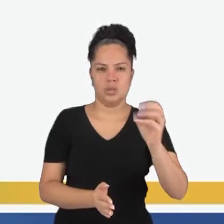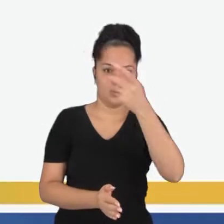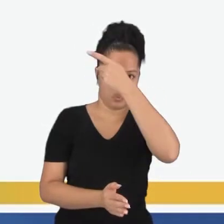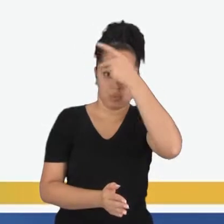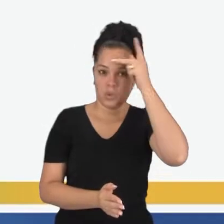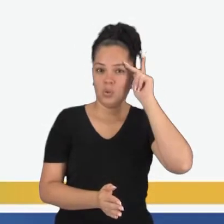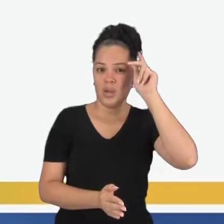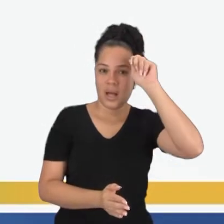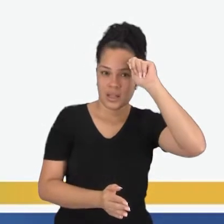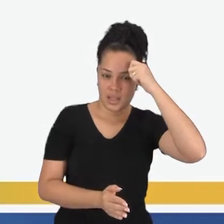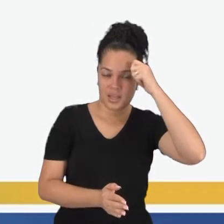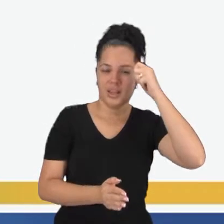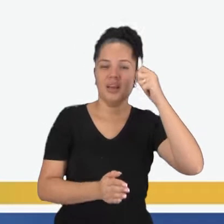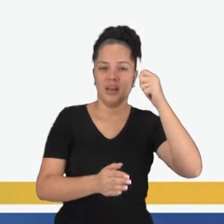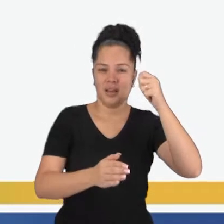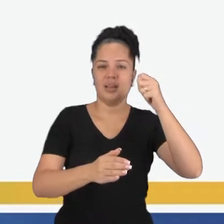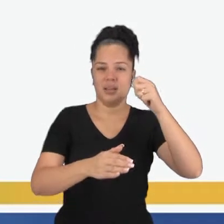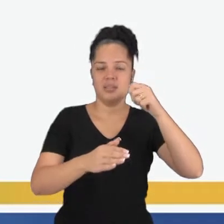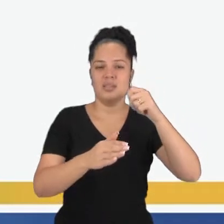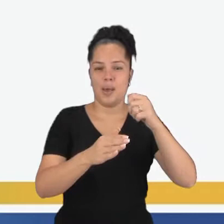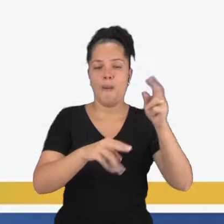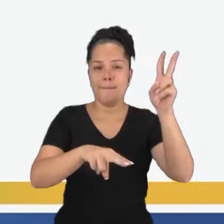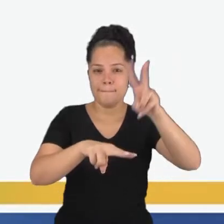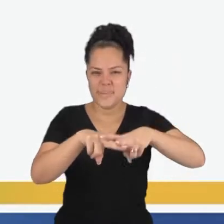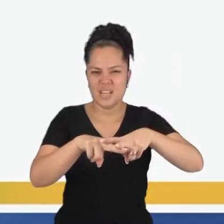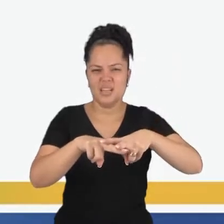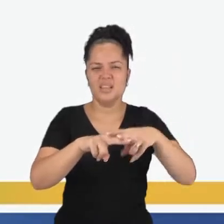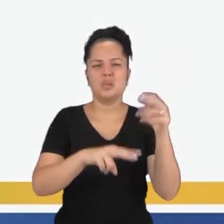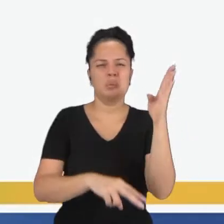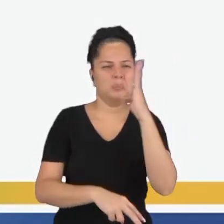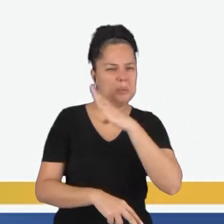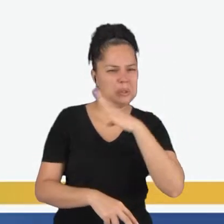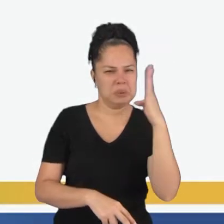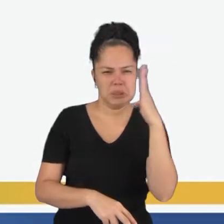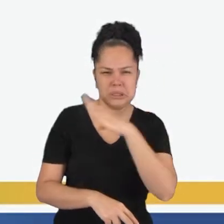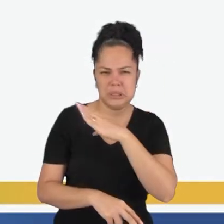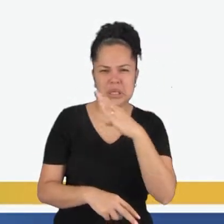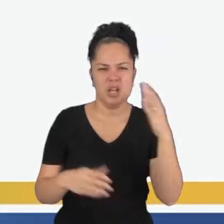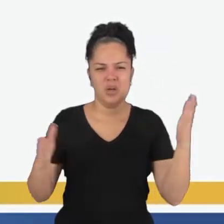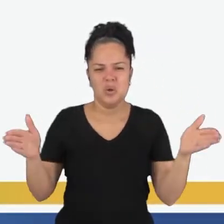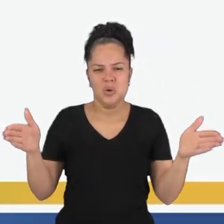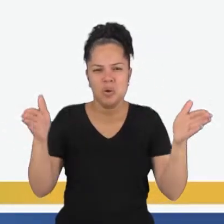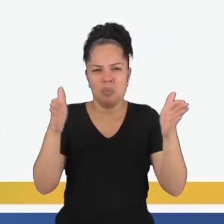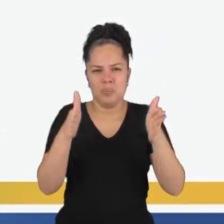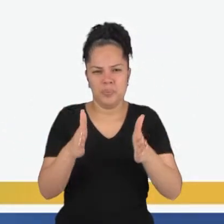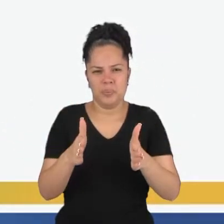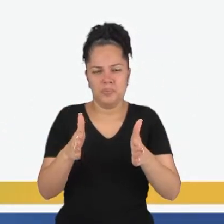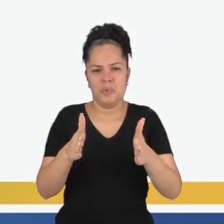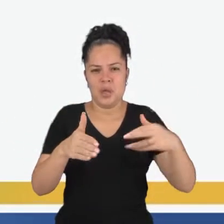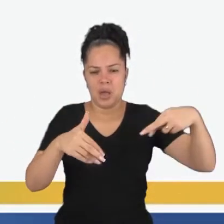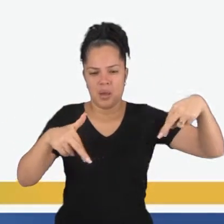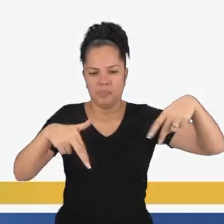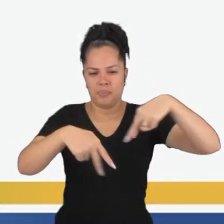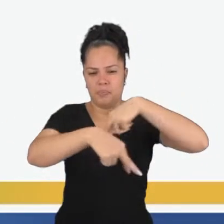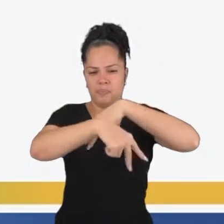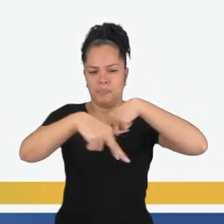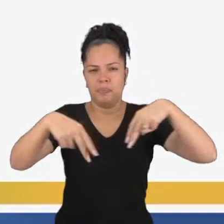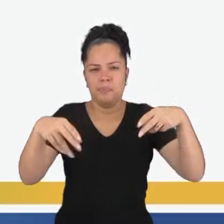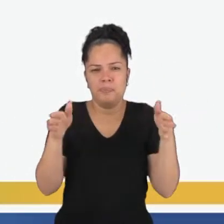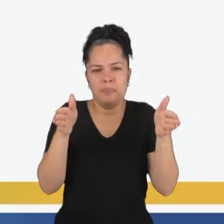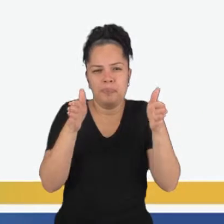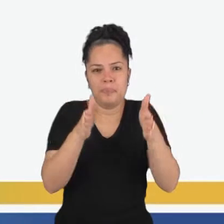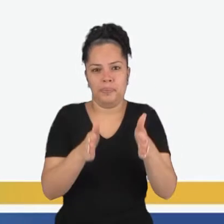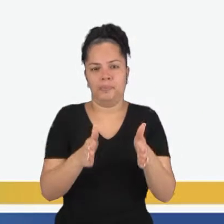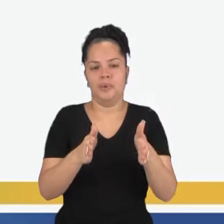amontoados. O mau cheiro imperava e o espaço para movimentação era mínimo, porque,